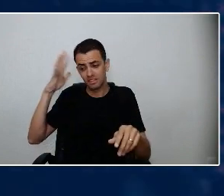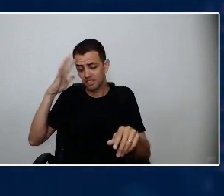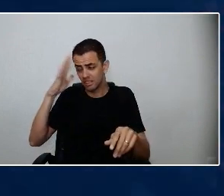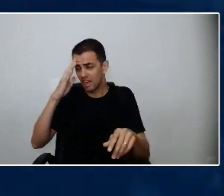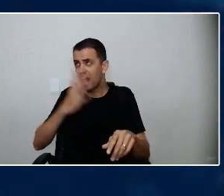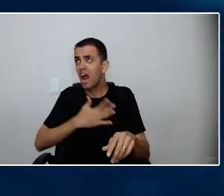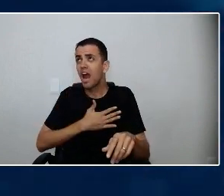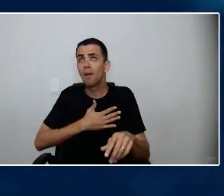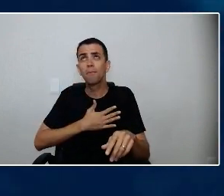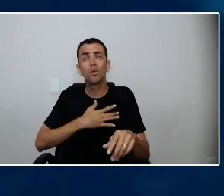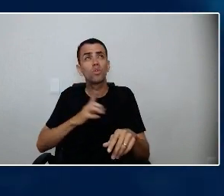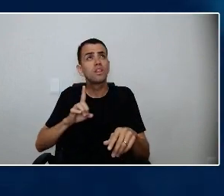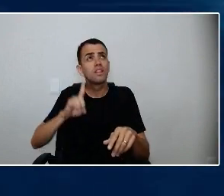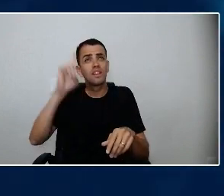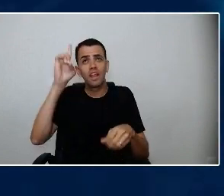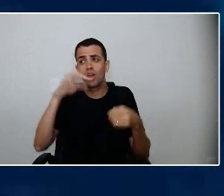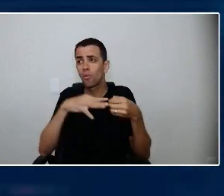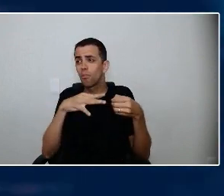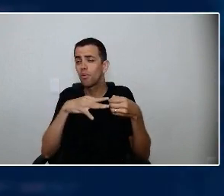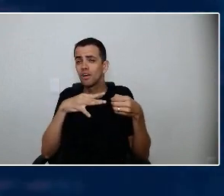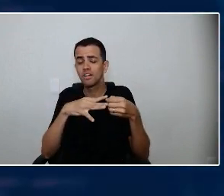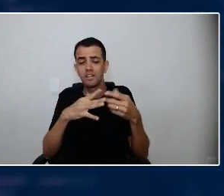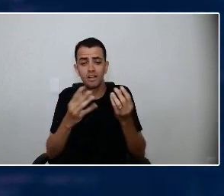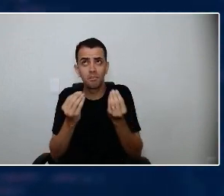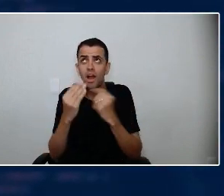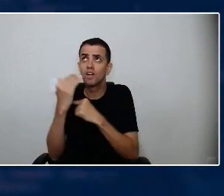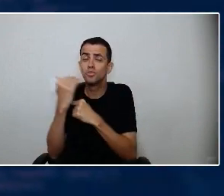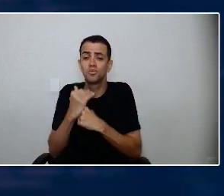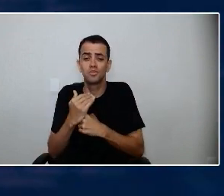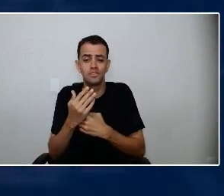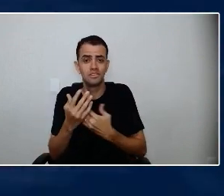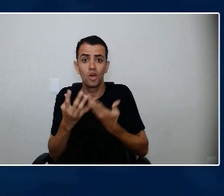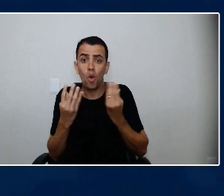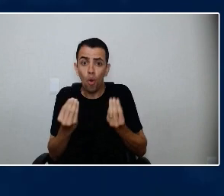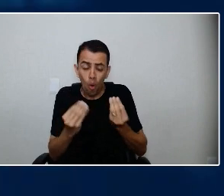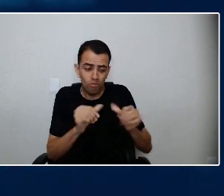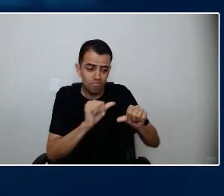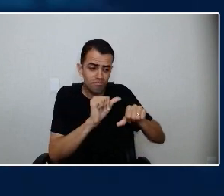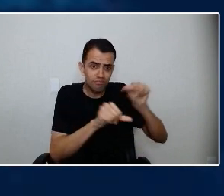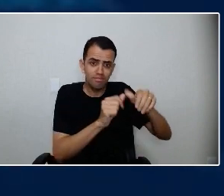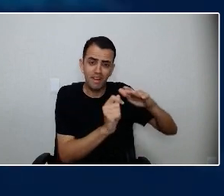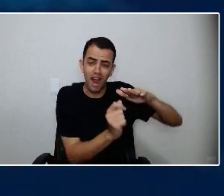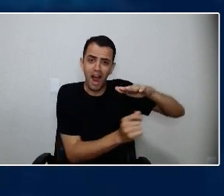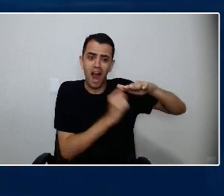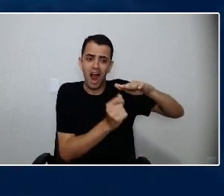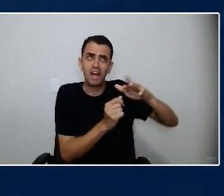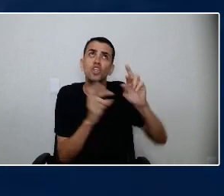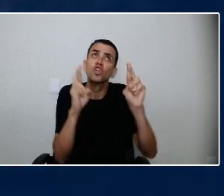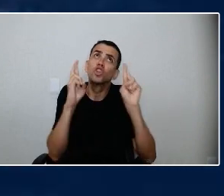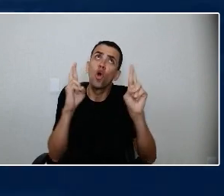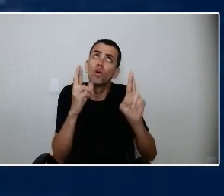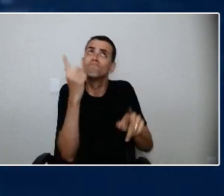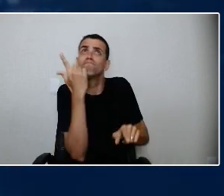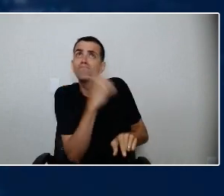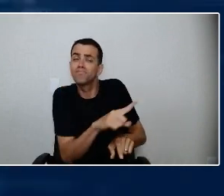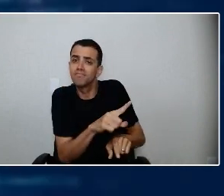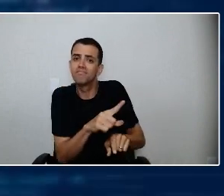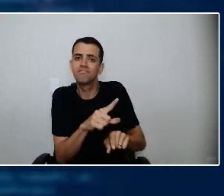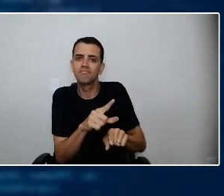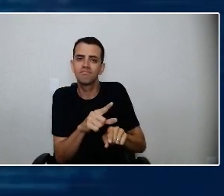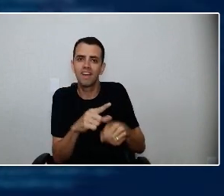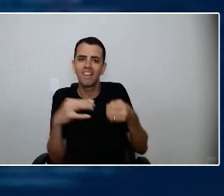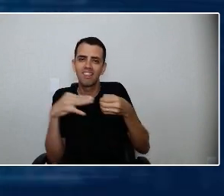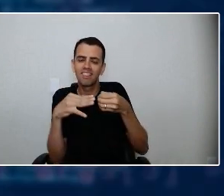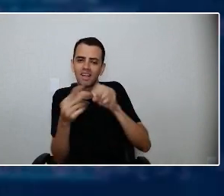ajude né porque você vai ter que aplicar uma migration aqui torcer para dar certo para você mover os dados com sucesso sem nenhum